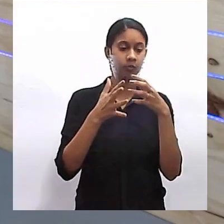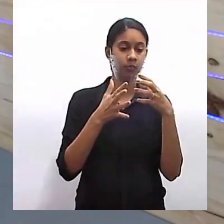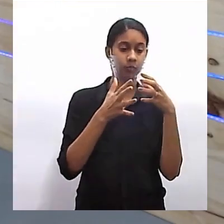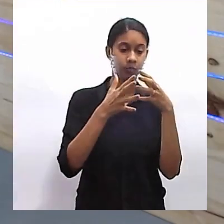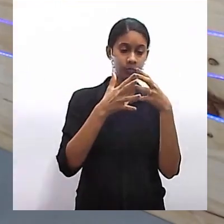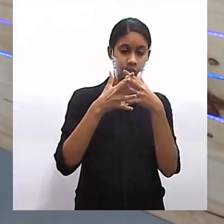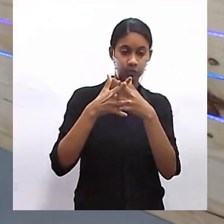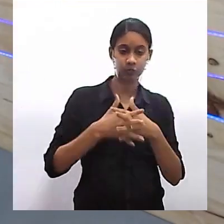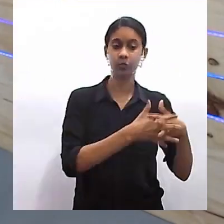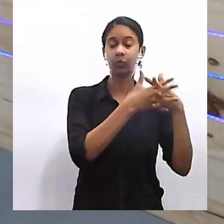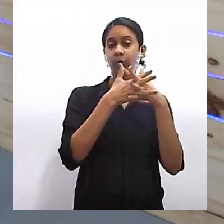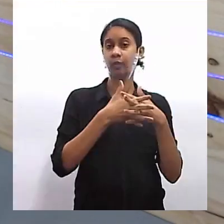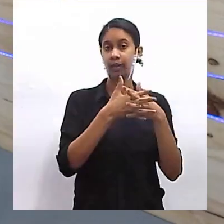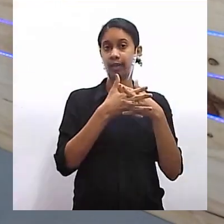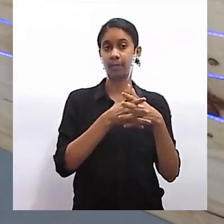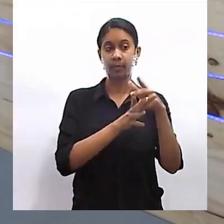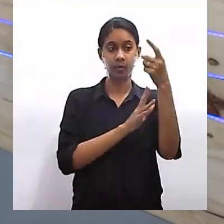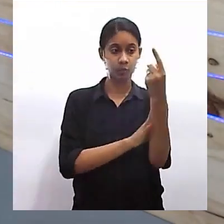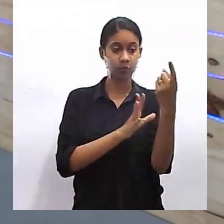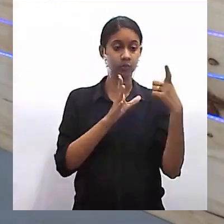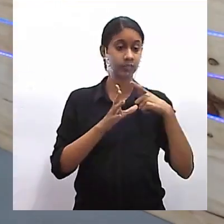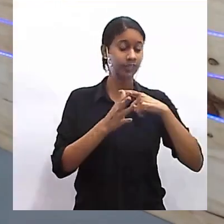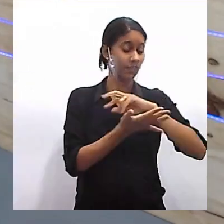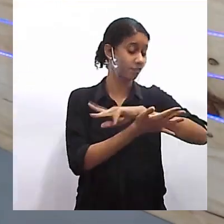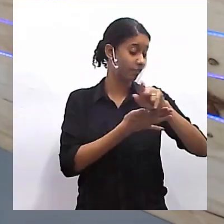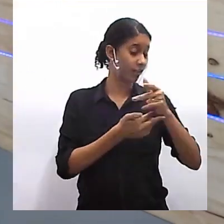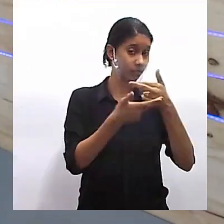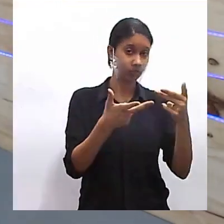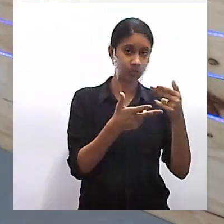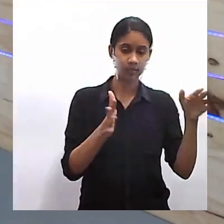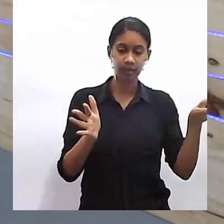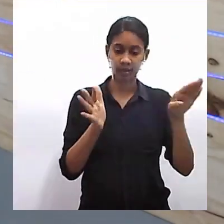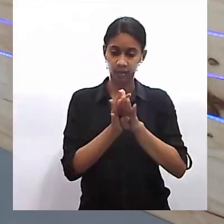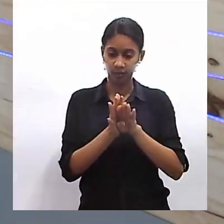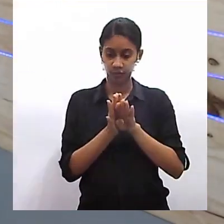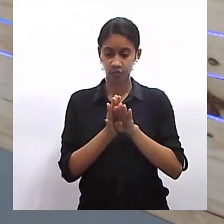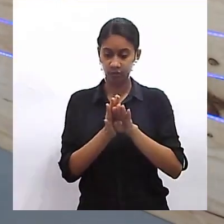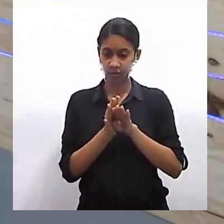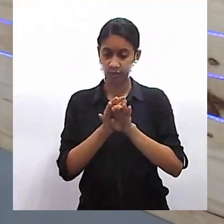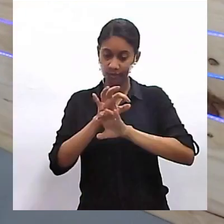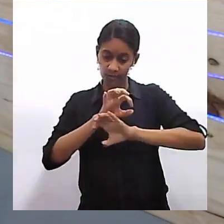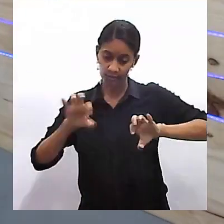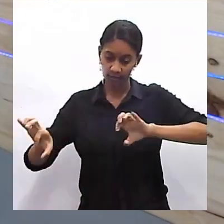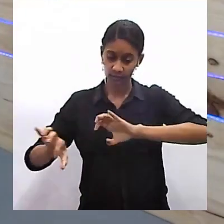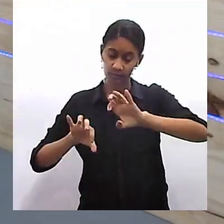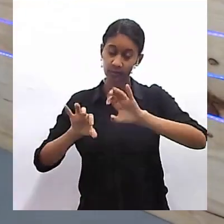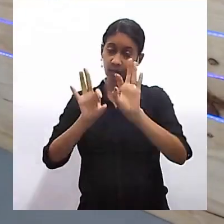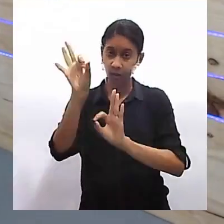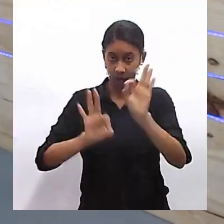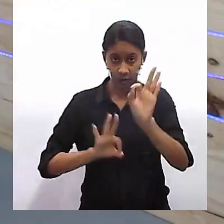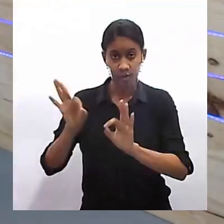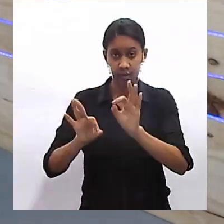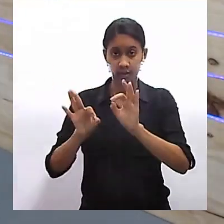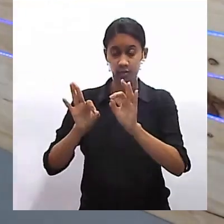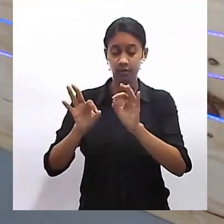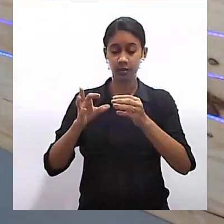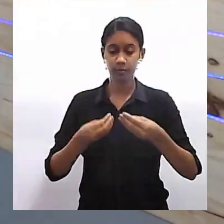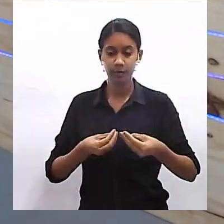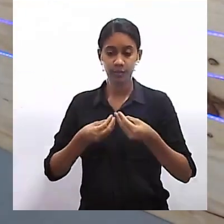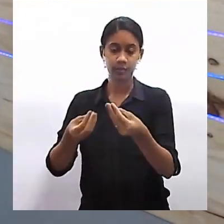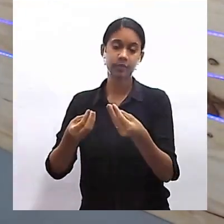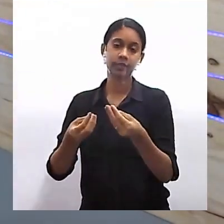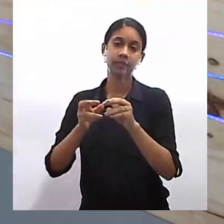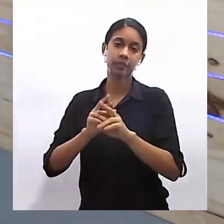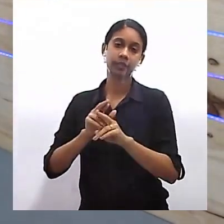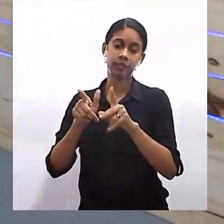estou desmembrando ela para vários carros pequenos para fazer minha distribuição física. Então, é um custo de distribuição.